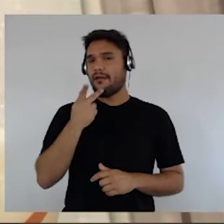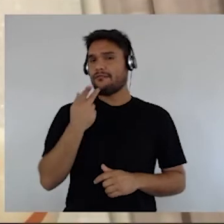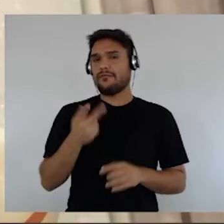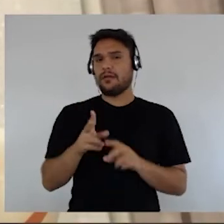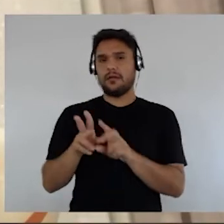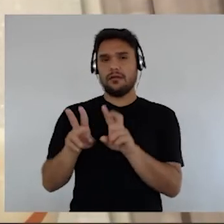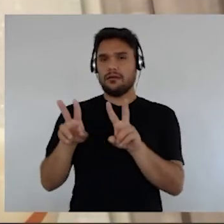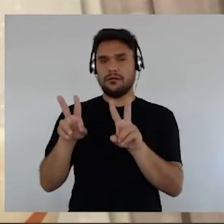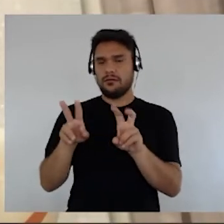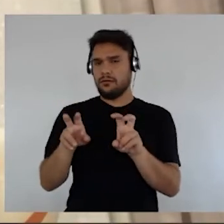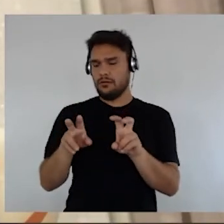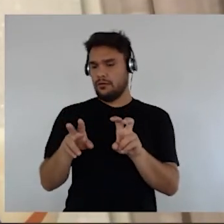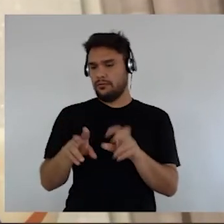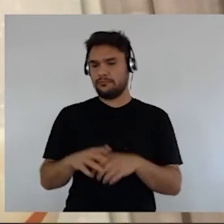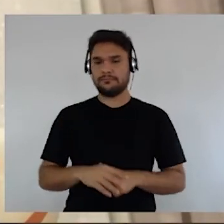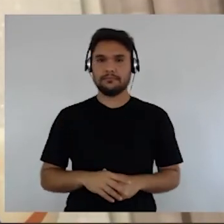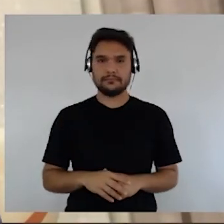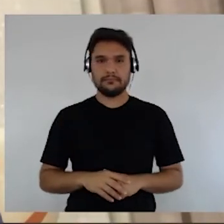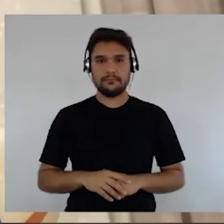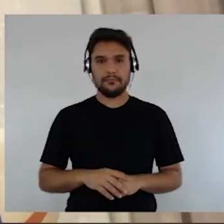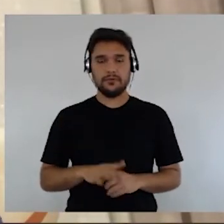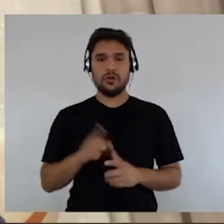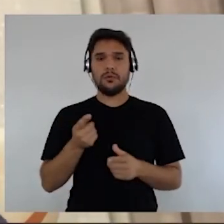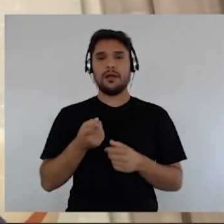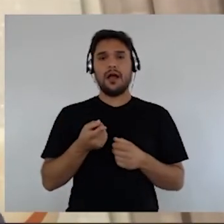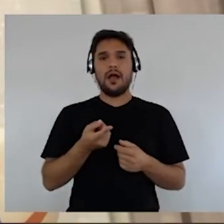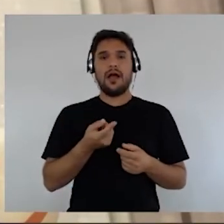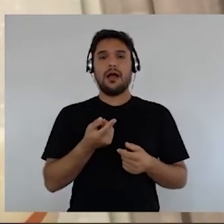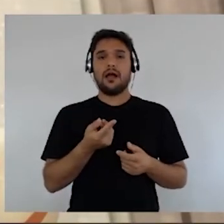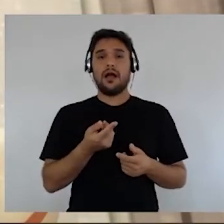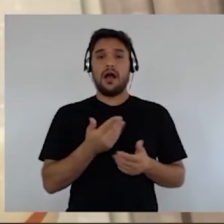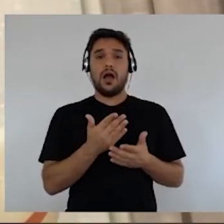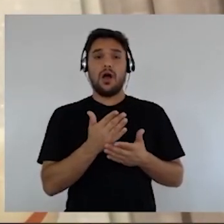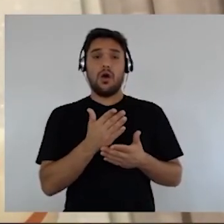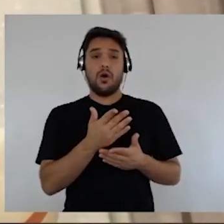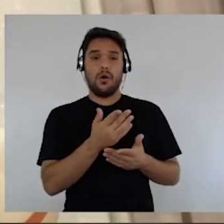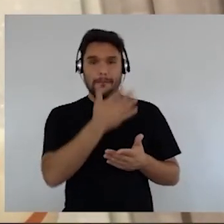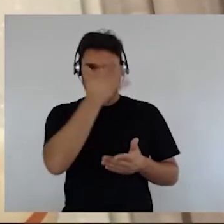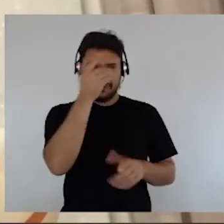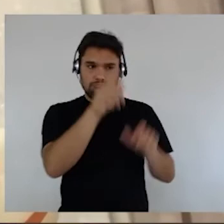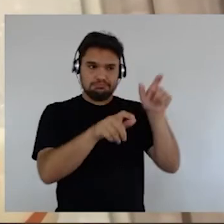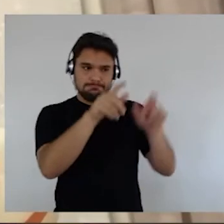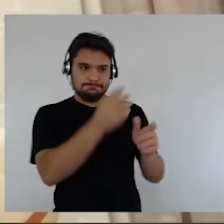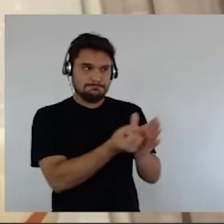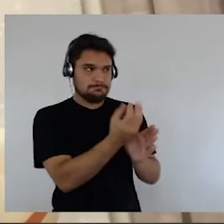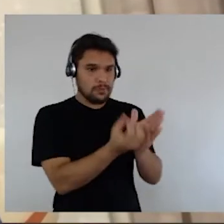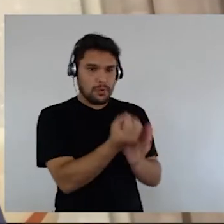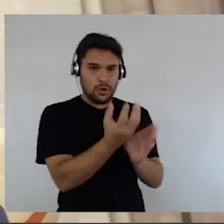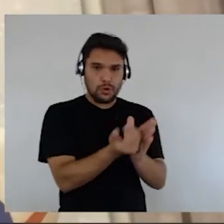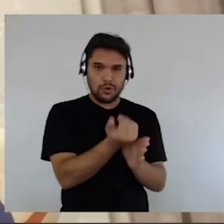com a recuperação judicial do produtor rural.